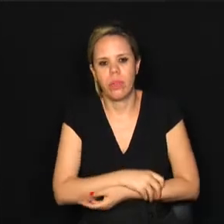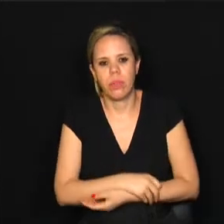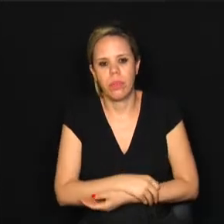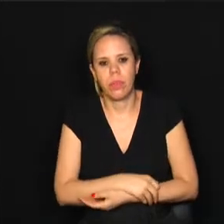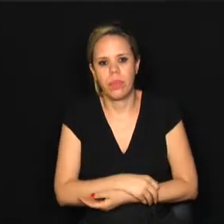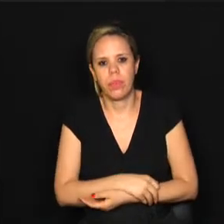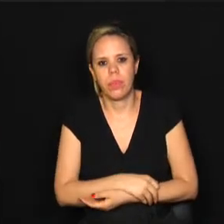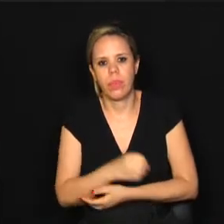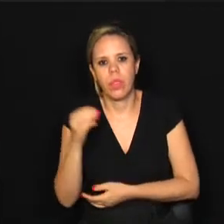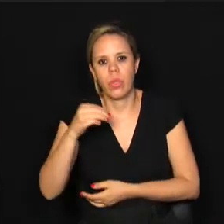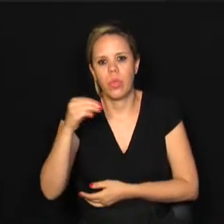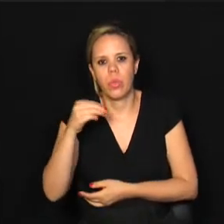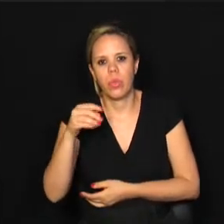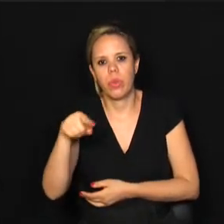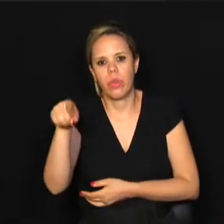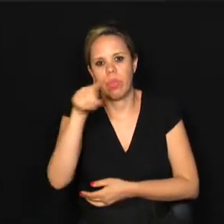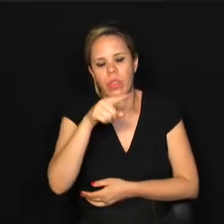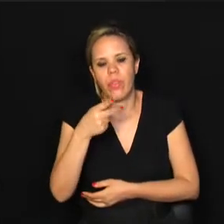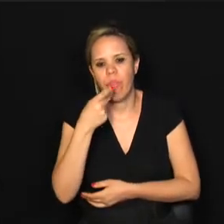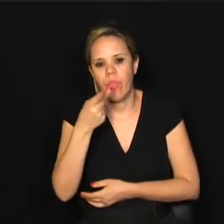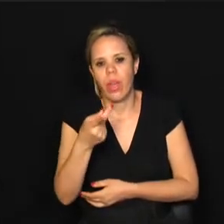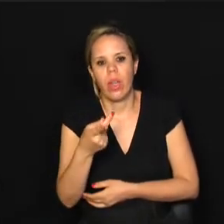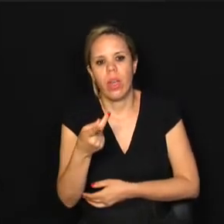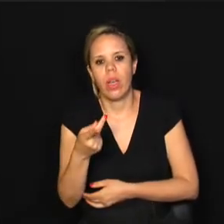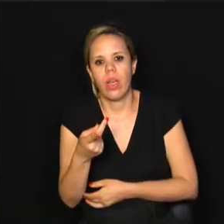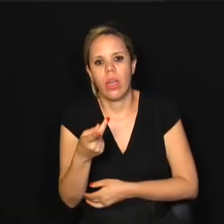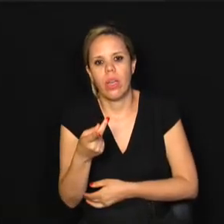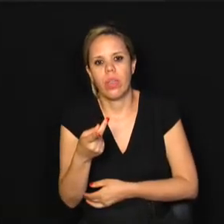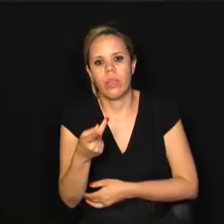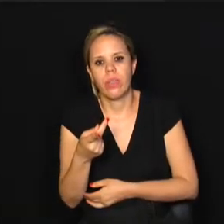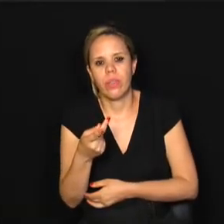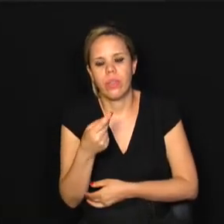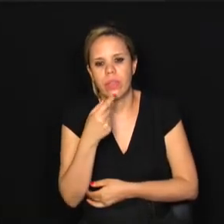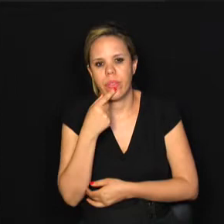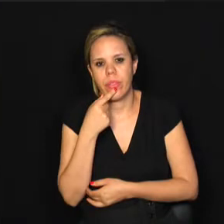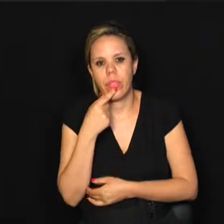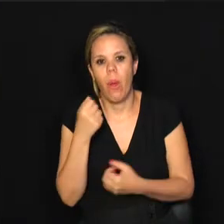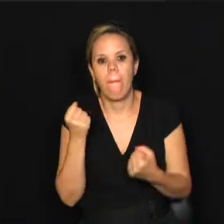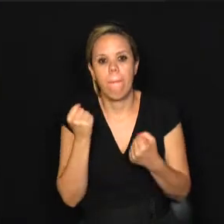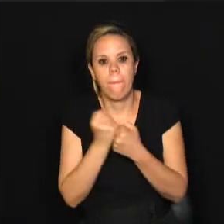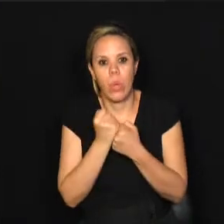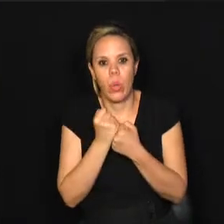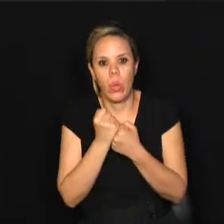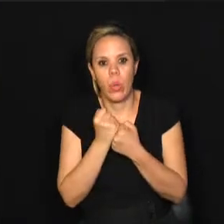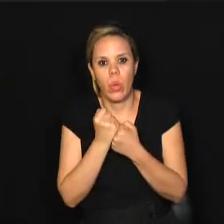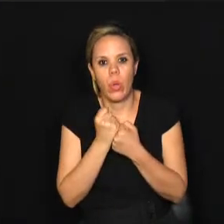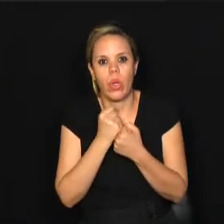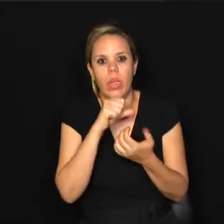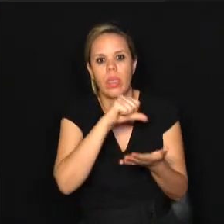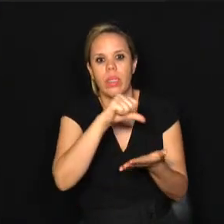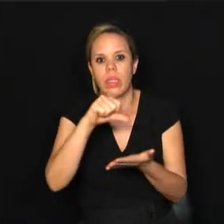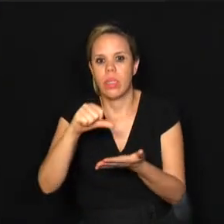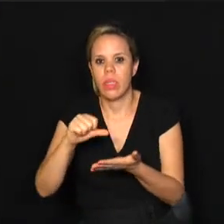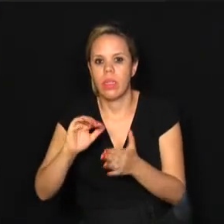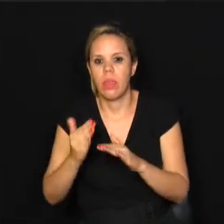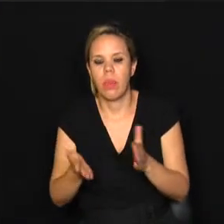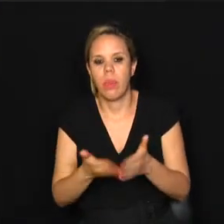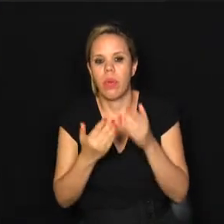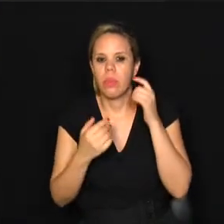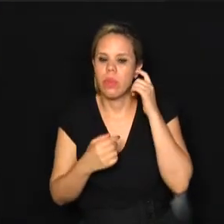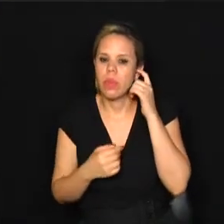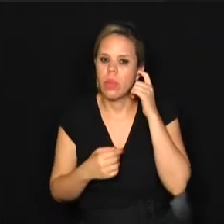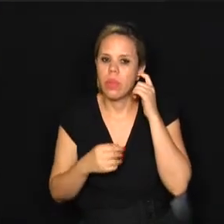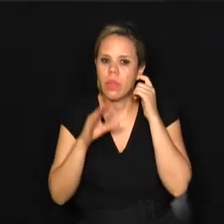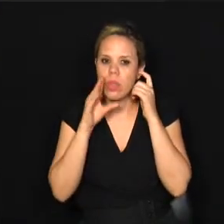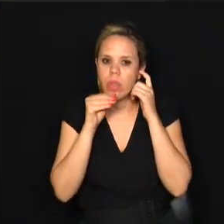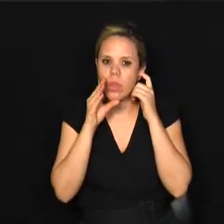uns minutos aí para você falar um pouquinho do apoio das regiões, da periferia, aos